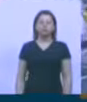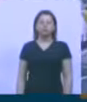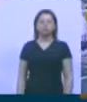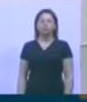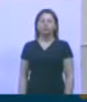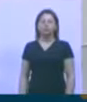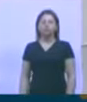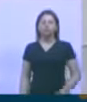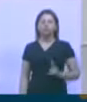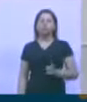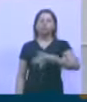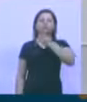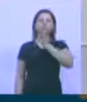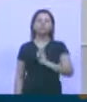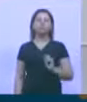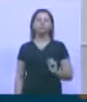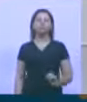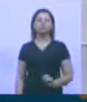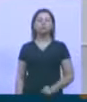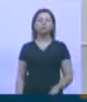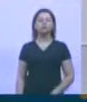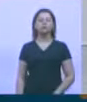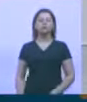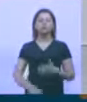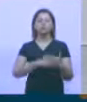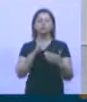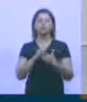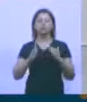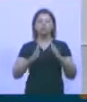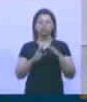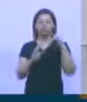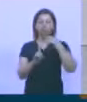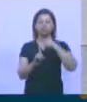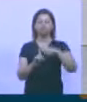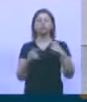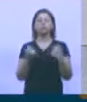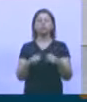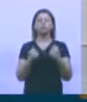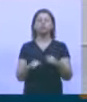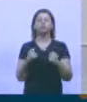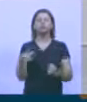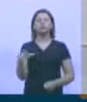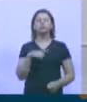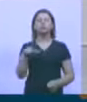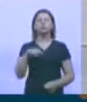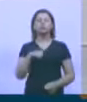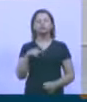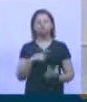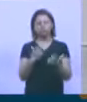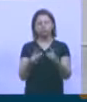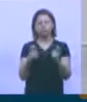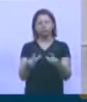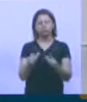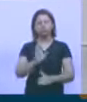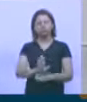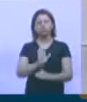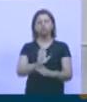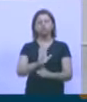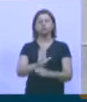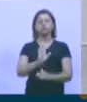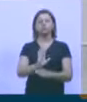Eu sempre digo que em toda a paróquia precisaria haver um centro de